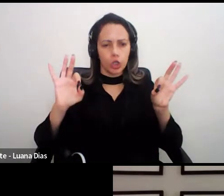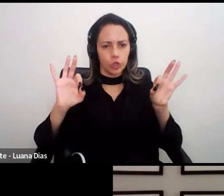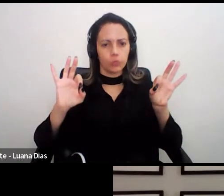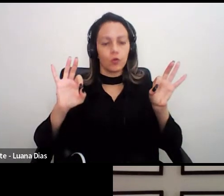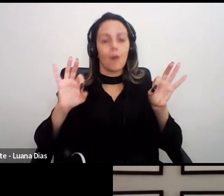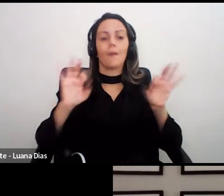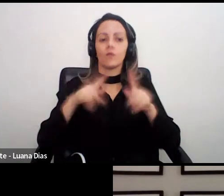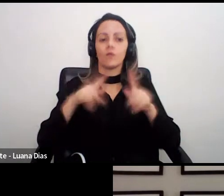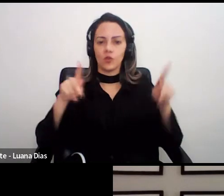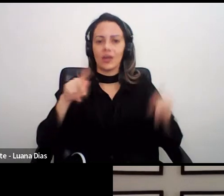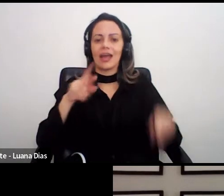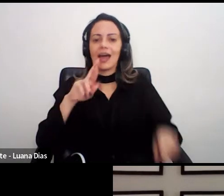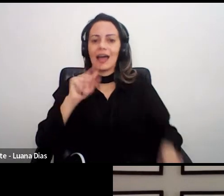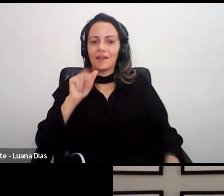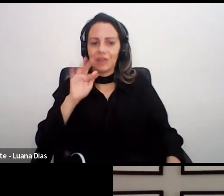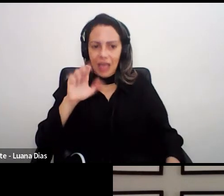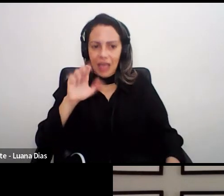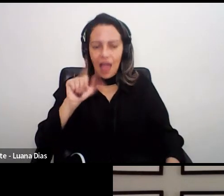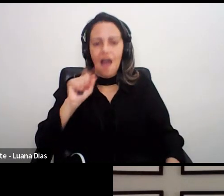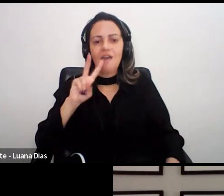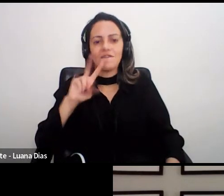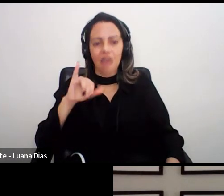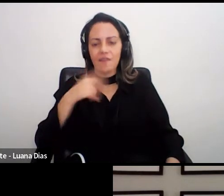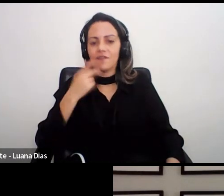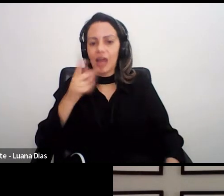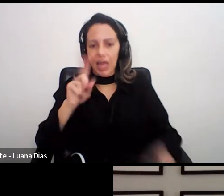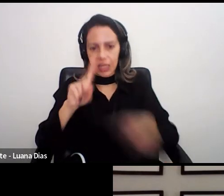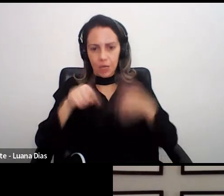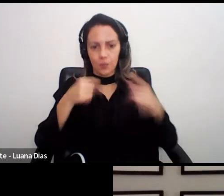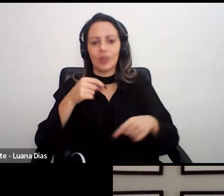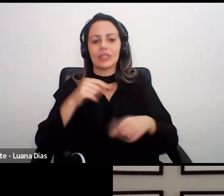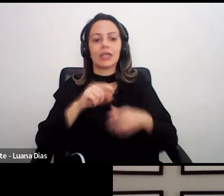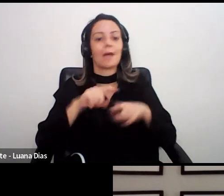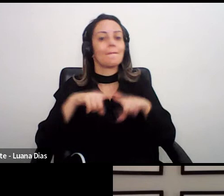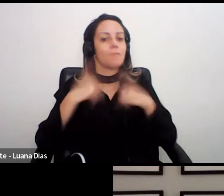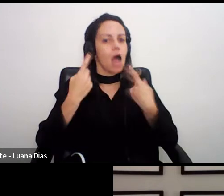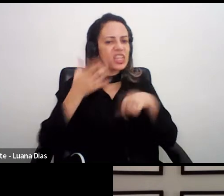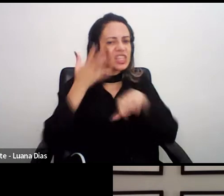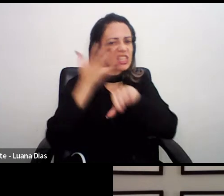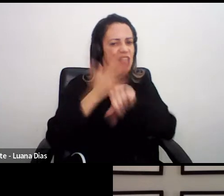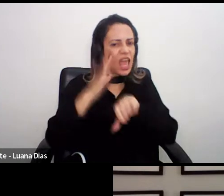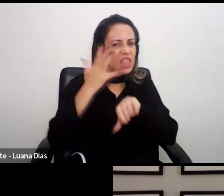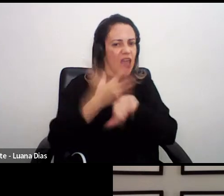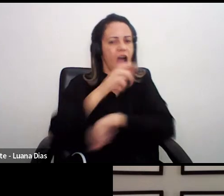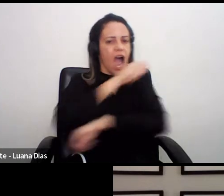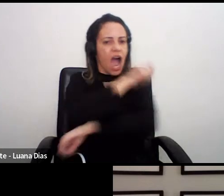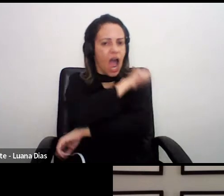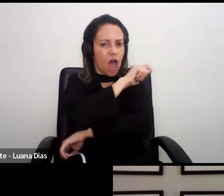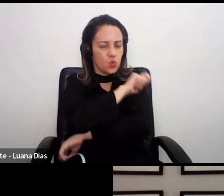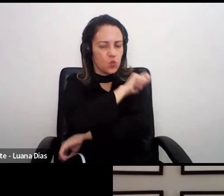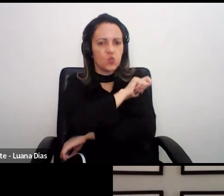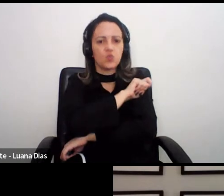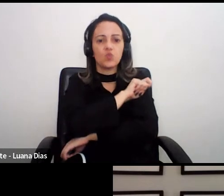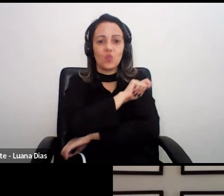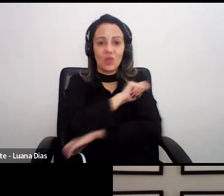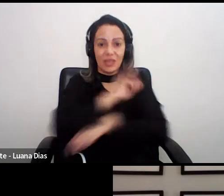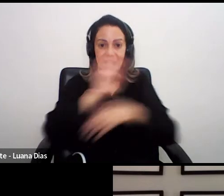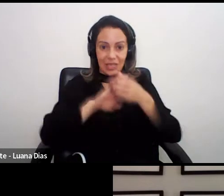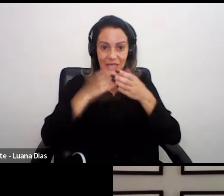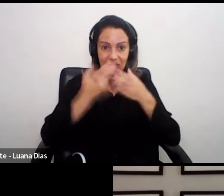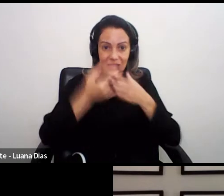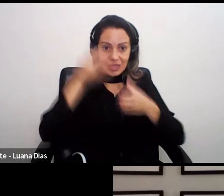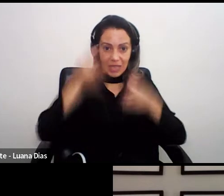professora Rafaela vai se referir daqui a pouco, mas também treinar os alunos da Emerge, que estão